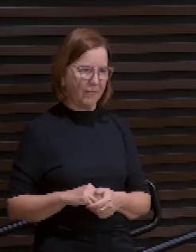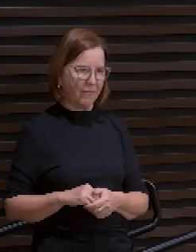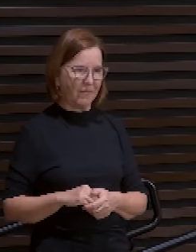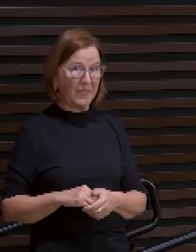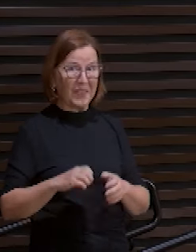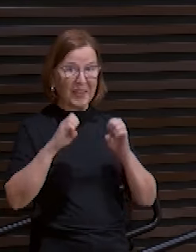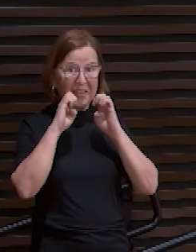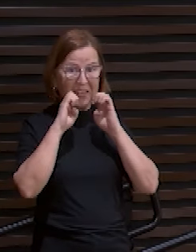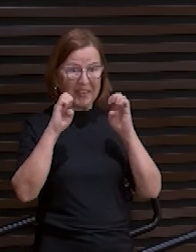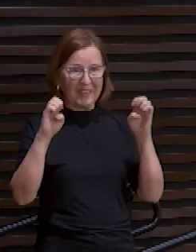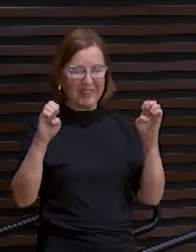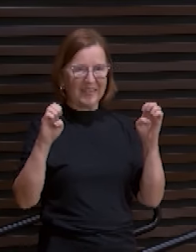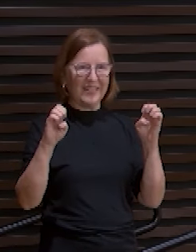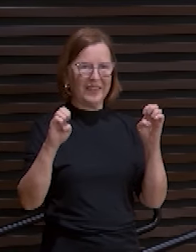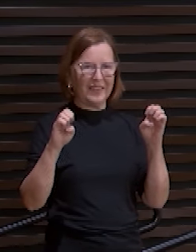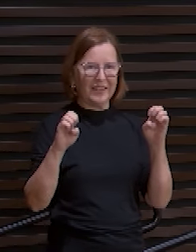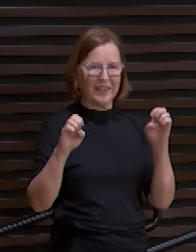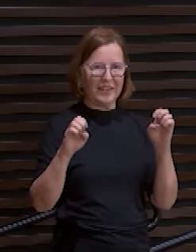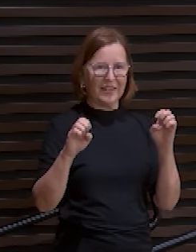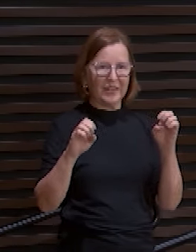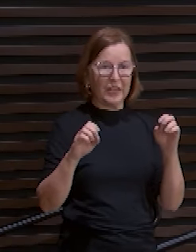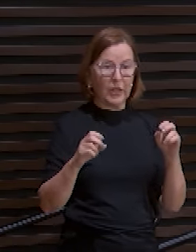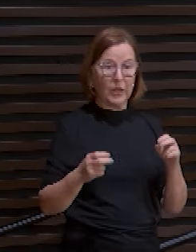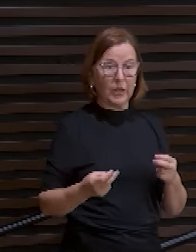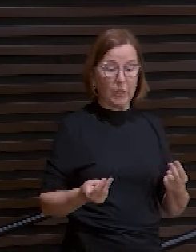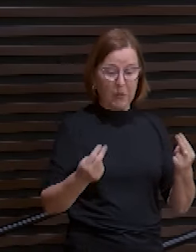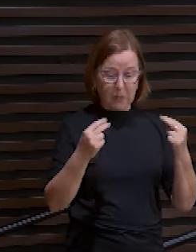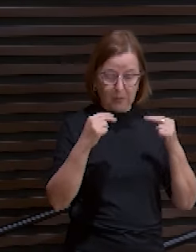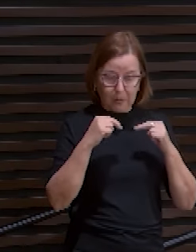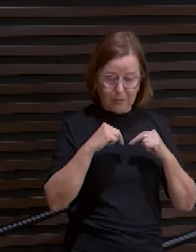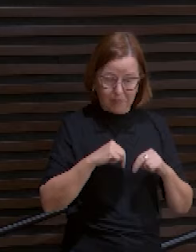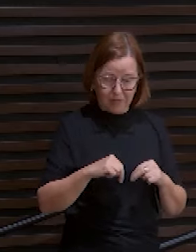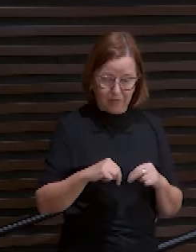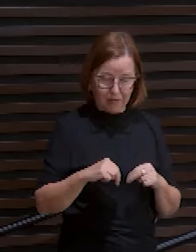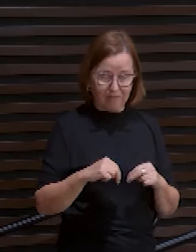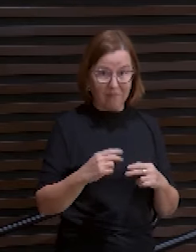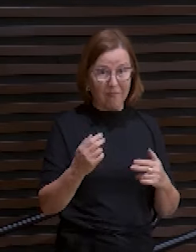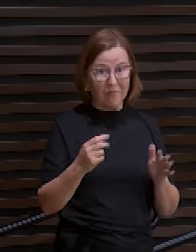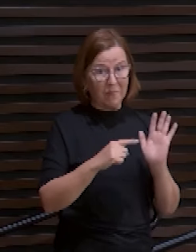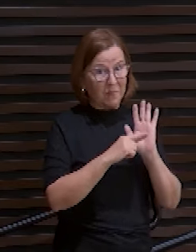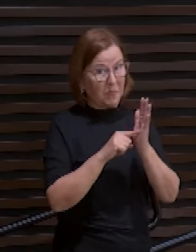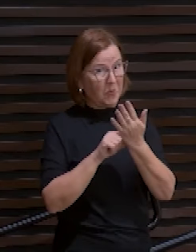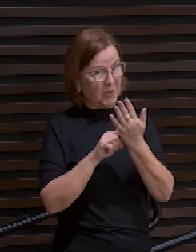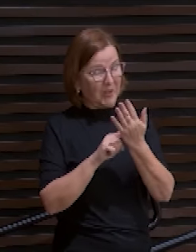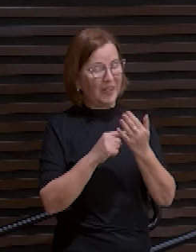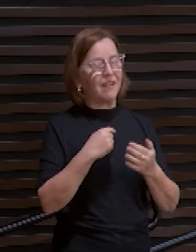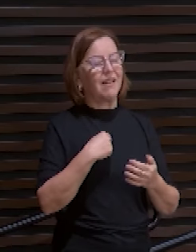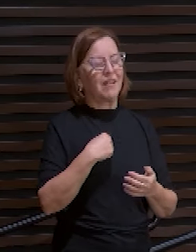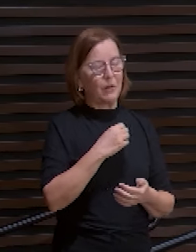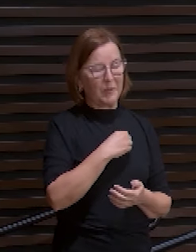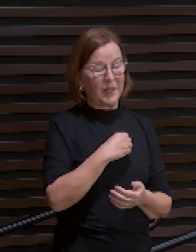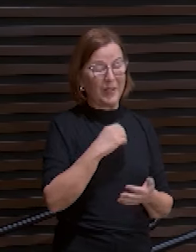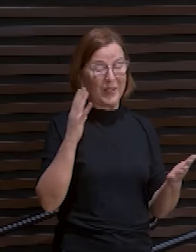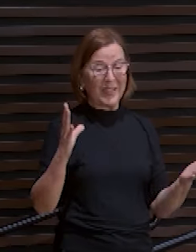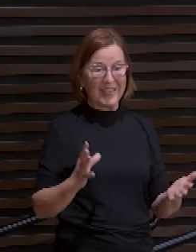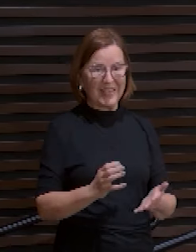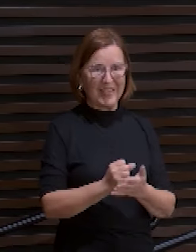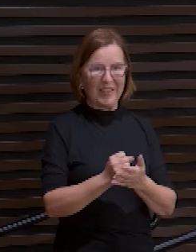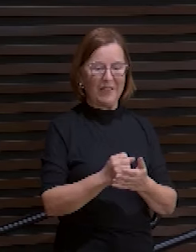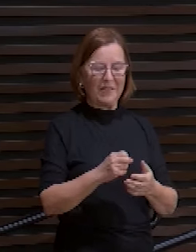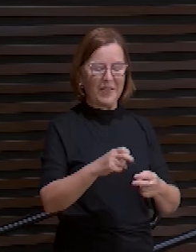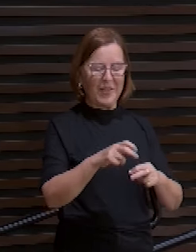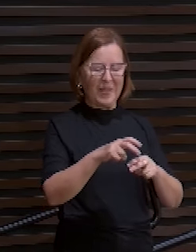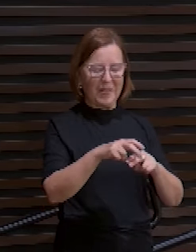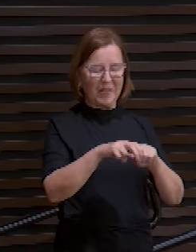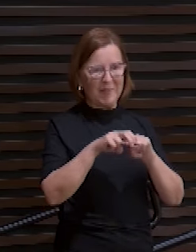evang me humil Diante de todos dizendo que sou um pecador salvo pela graça mas também me